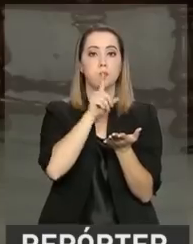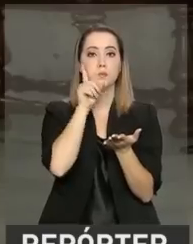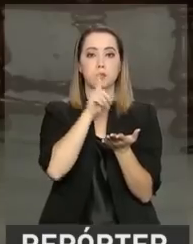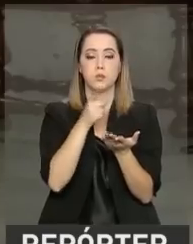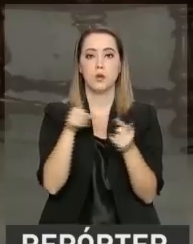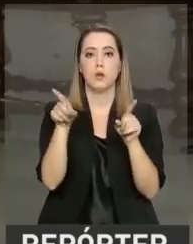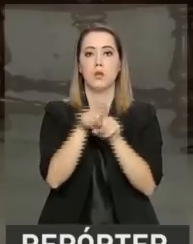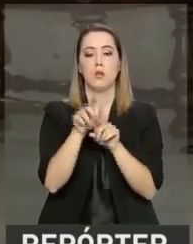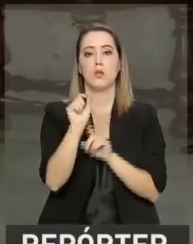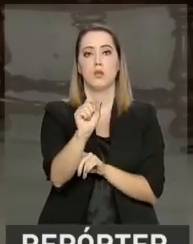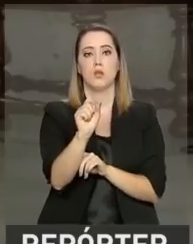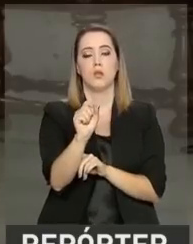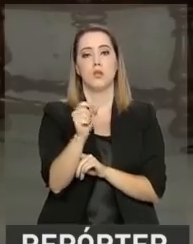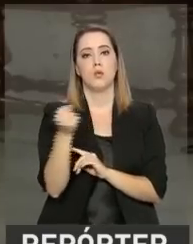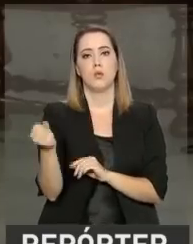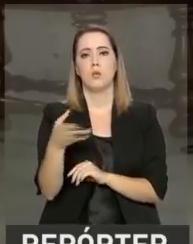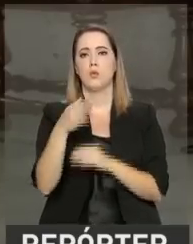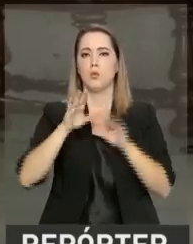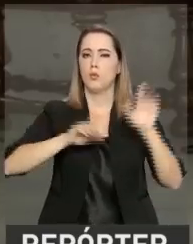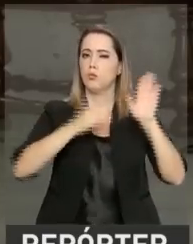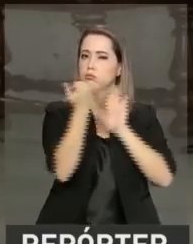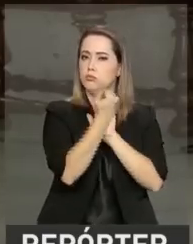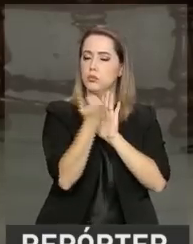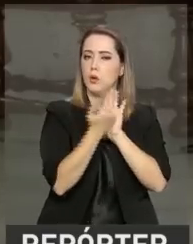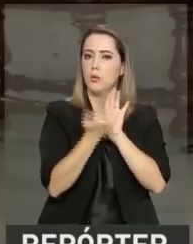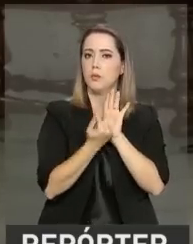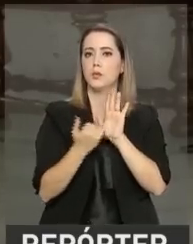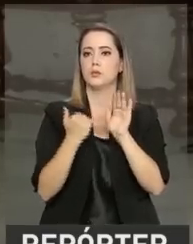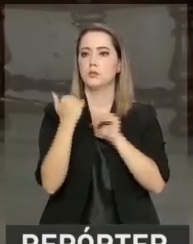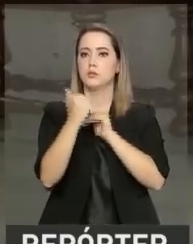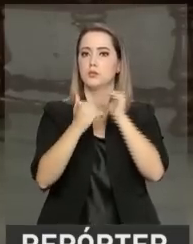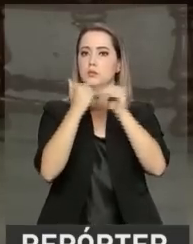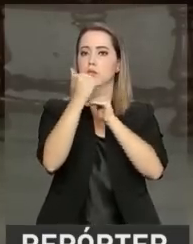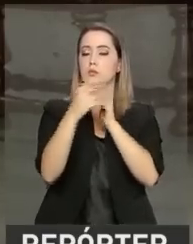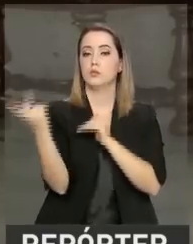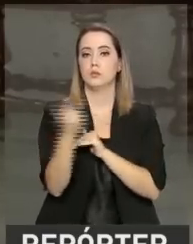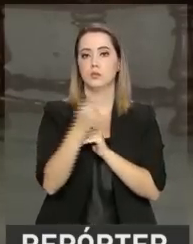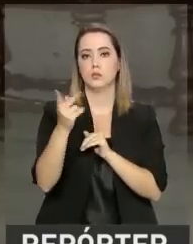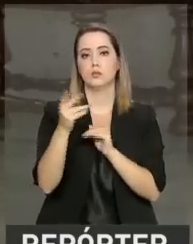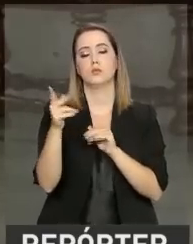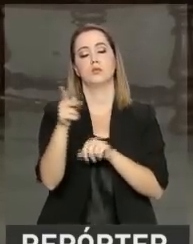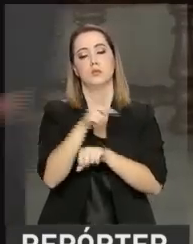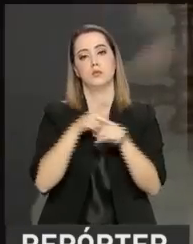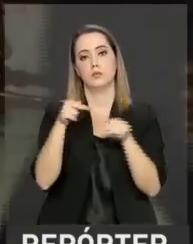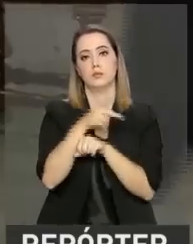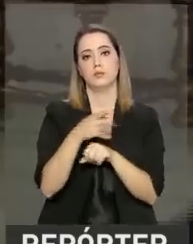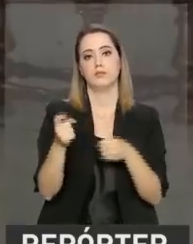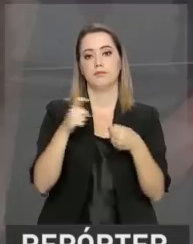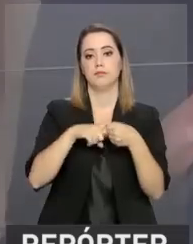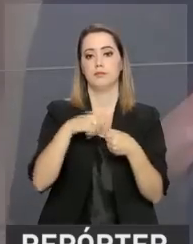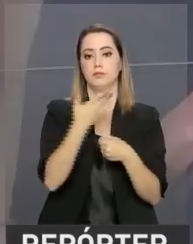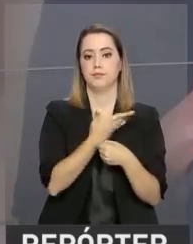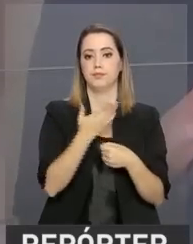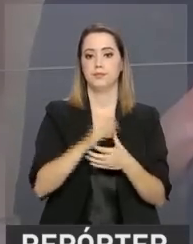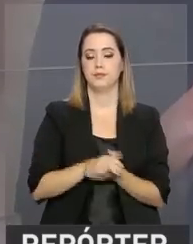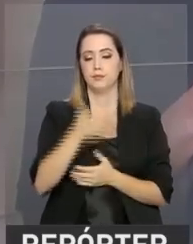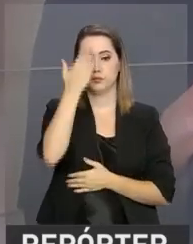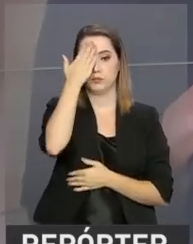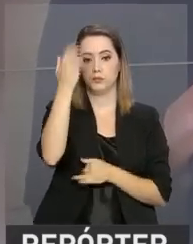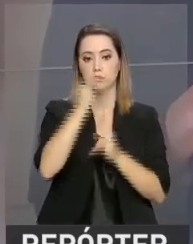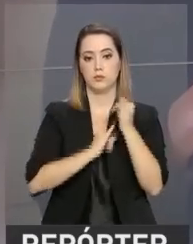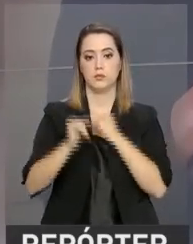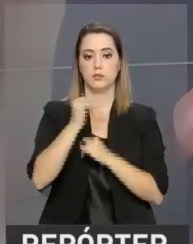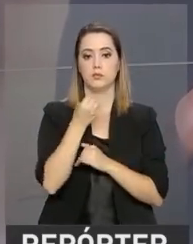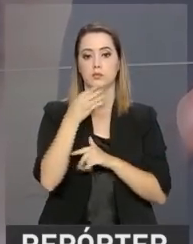devem apresentar um programa para o crescimento dos dois países, Brasil e Estados Unidos. Volto com você no estúdio, José Luiz. Obrigado pelas